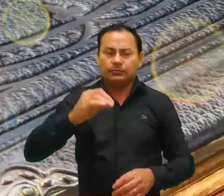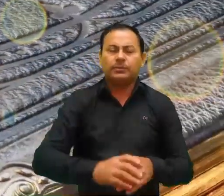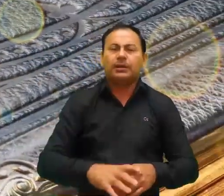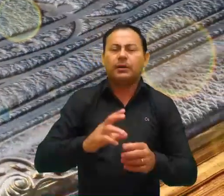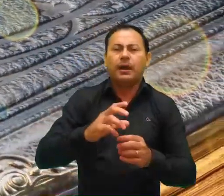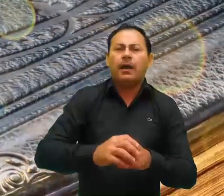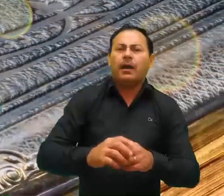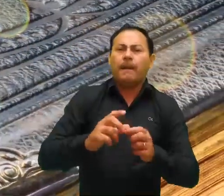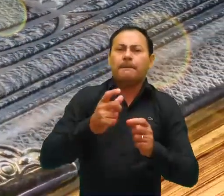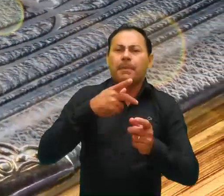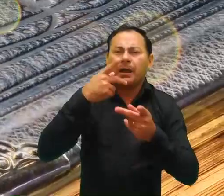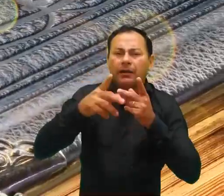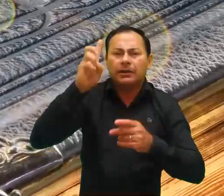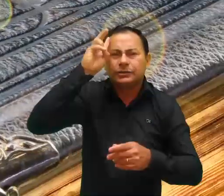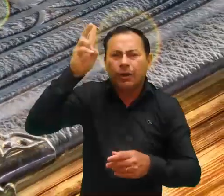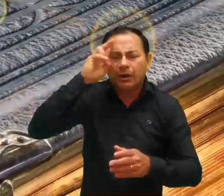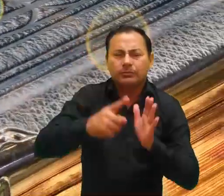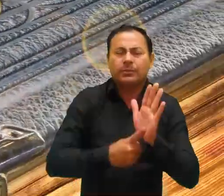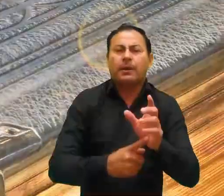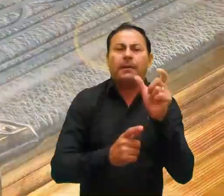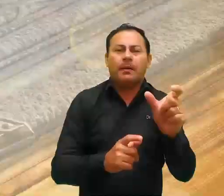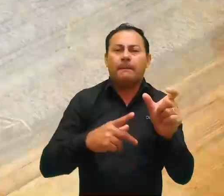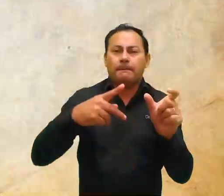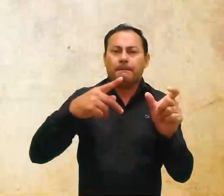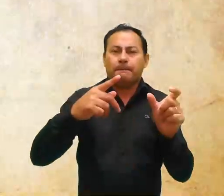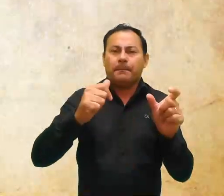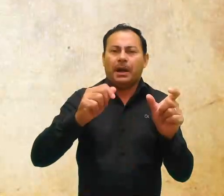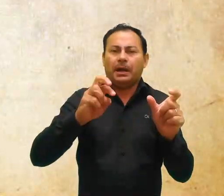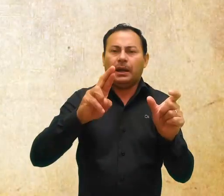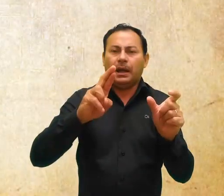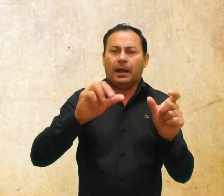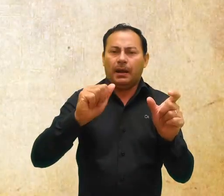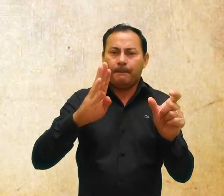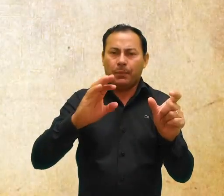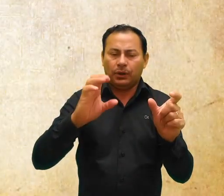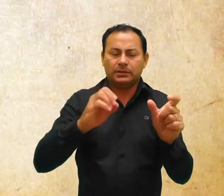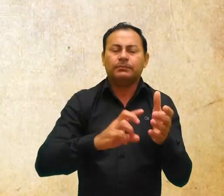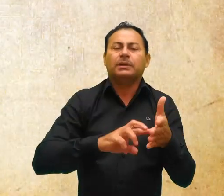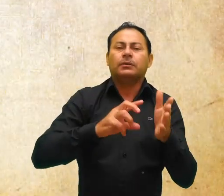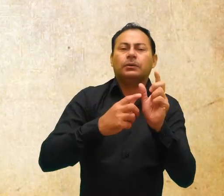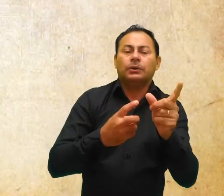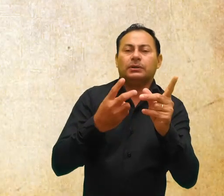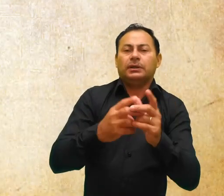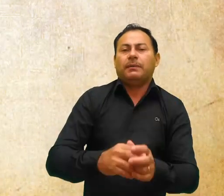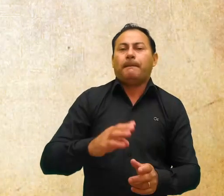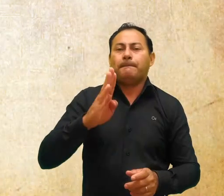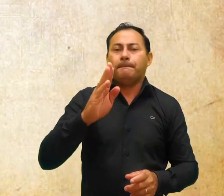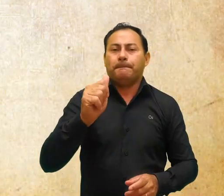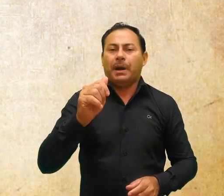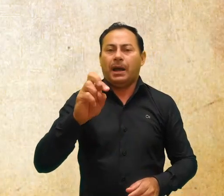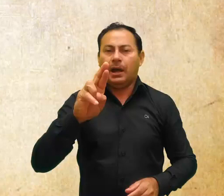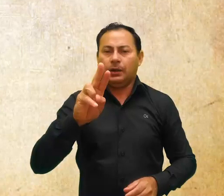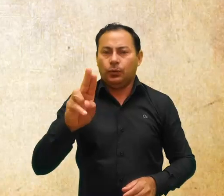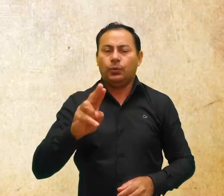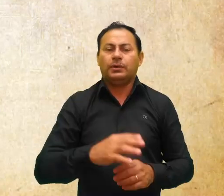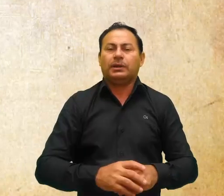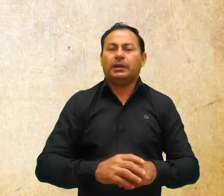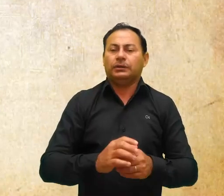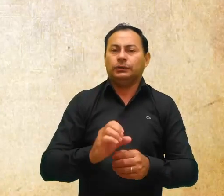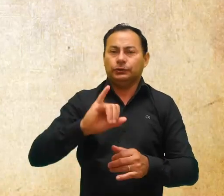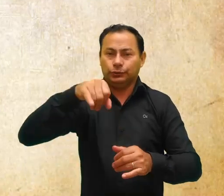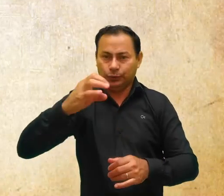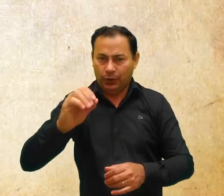parábolas, palavra composta por duas palavras gregas, balu, que significa jogar, e para, que significa ao lado